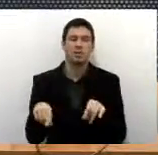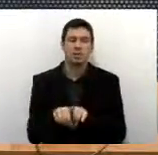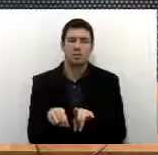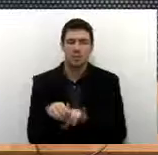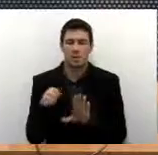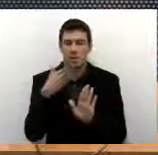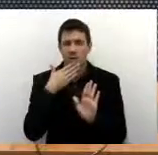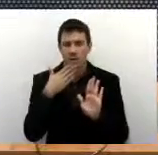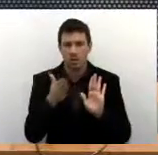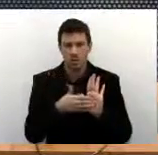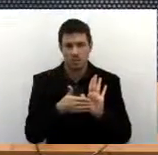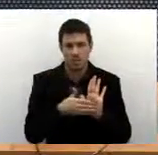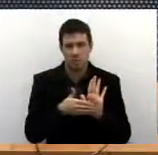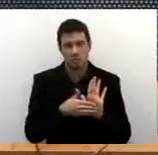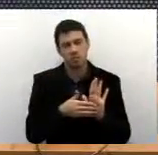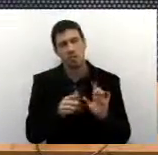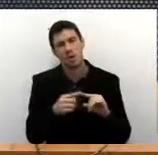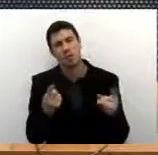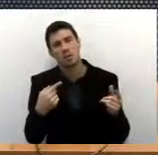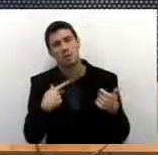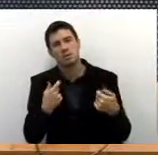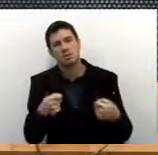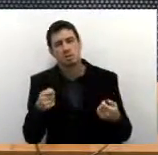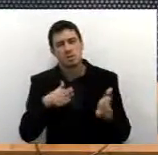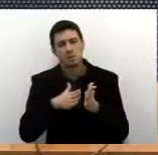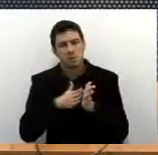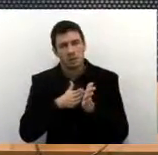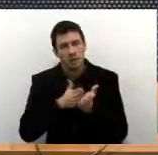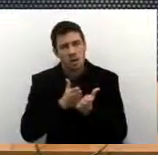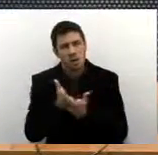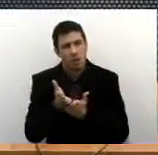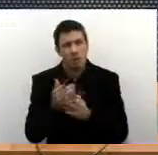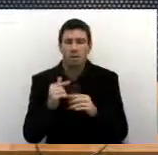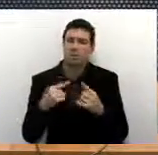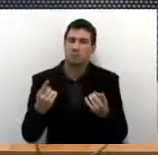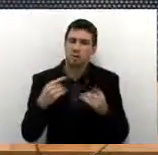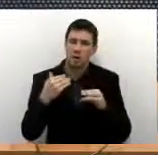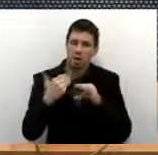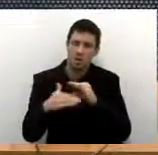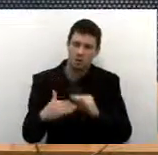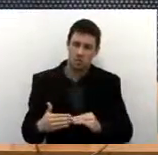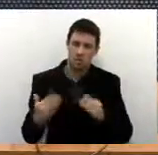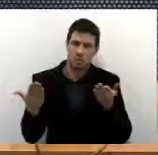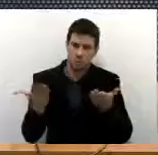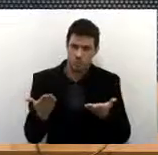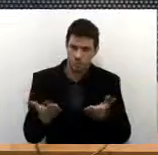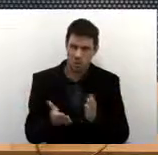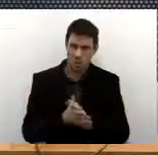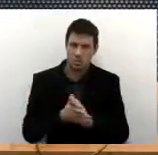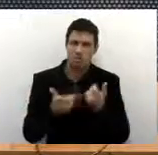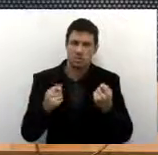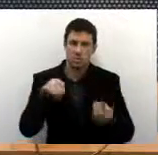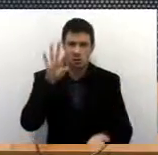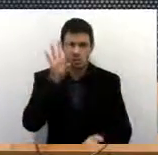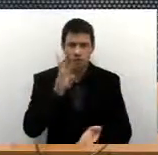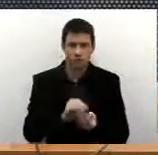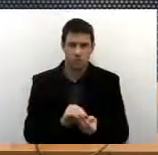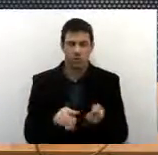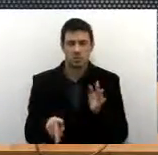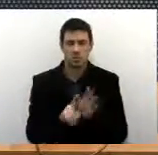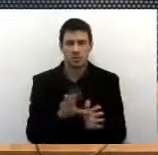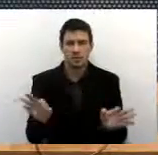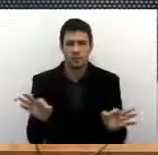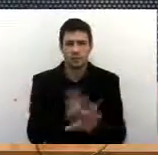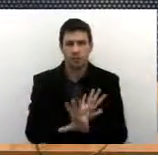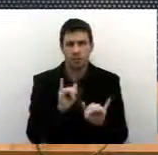requerimento, ela tem que ser acompanhada e vir online hoje. Temos que acabar com isso daí, acho que é importante o